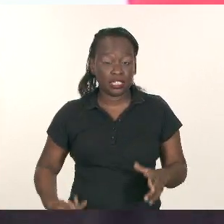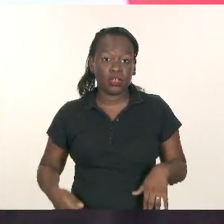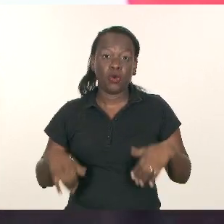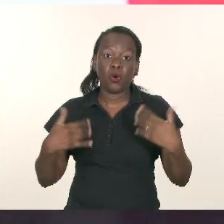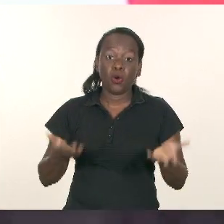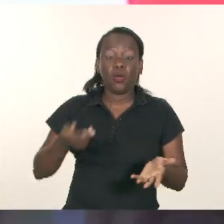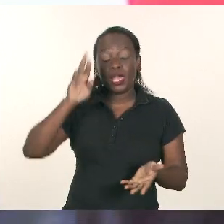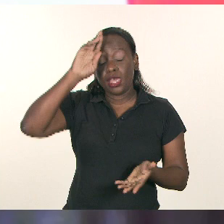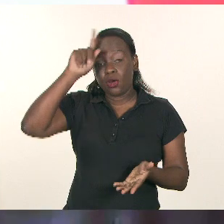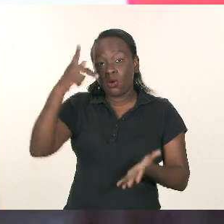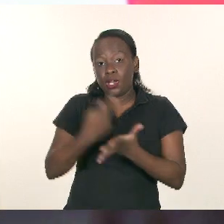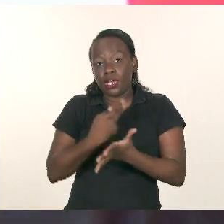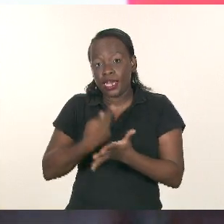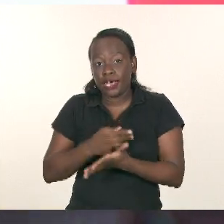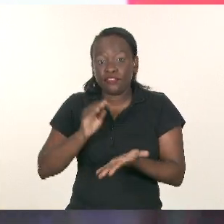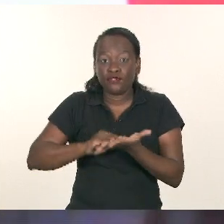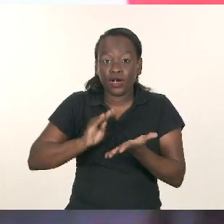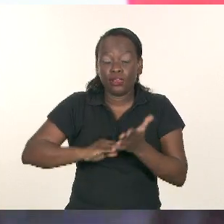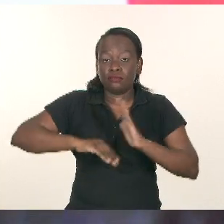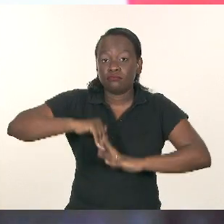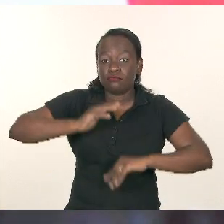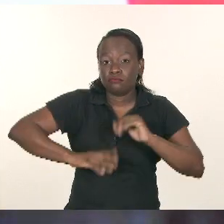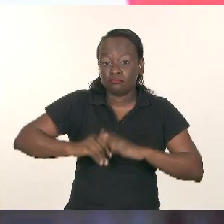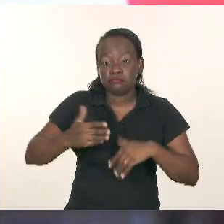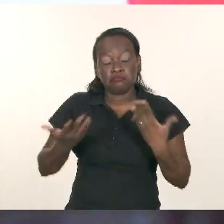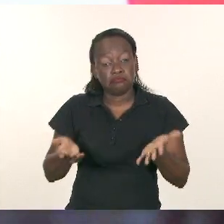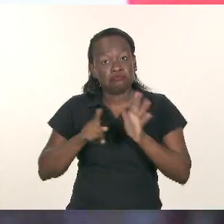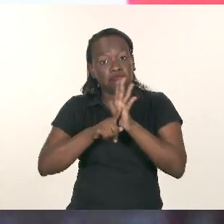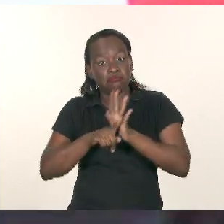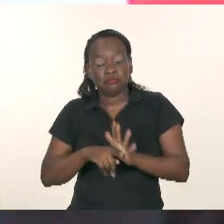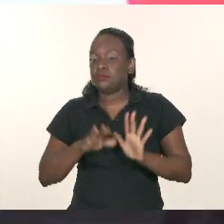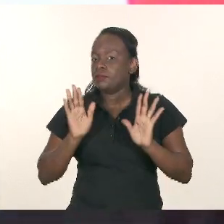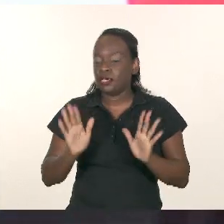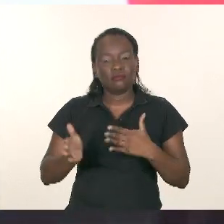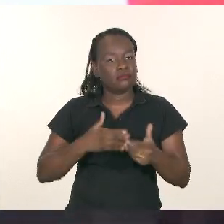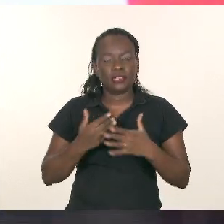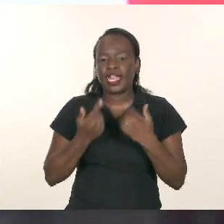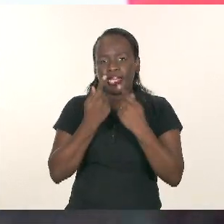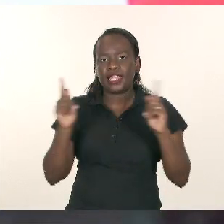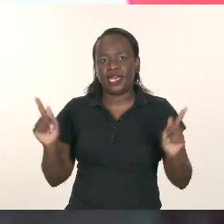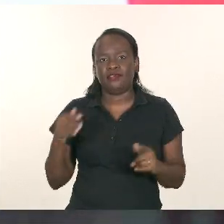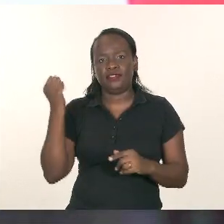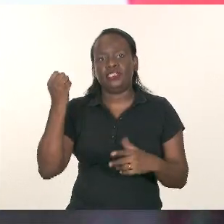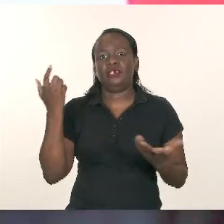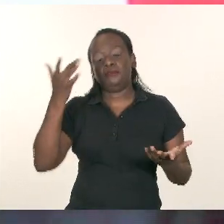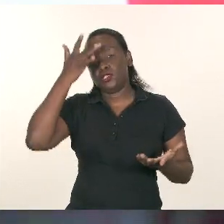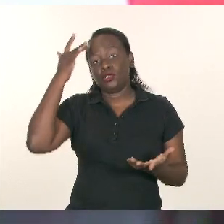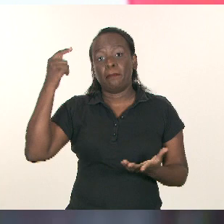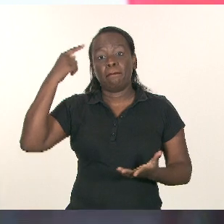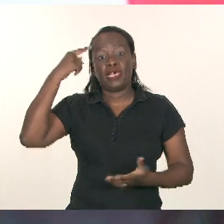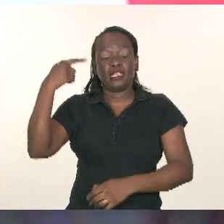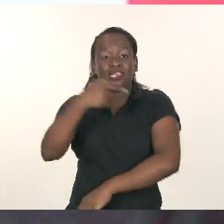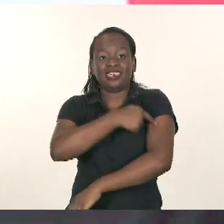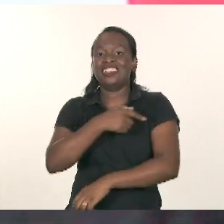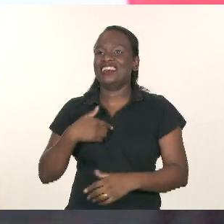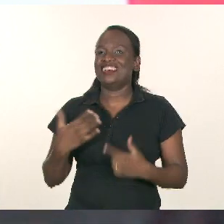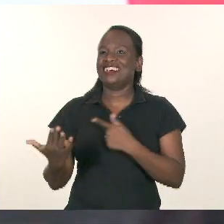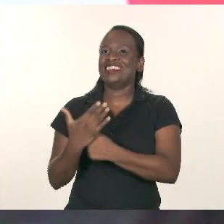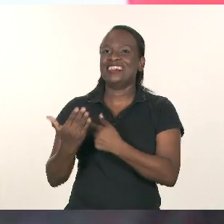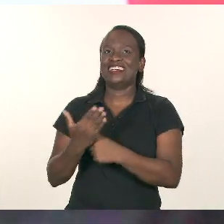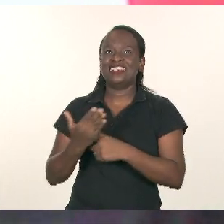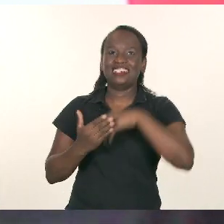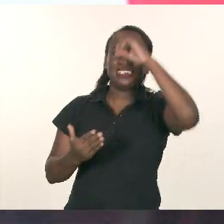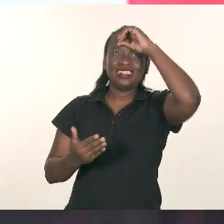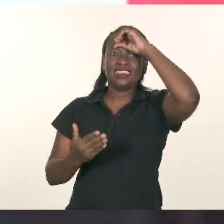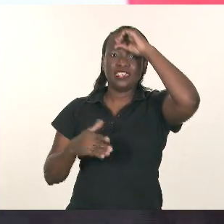por erro, né, por falta de qualificação, isso está sendo investigado, mas de qualquer forma é muito grave. Uma pessoa que acha que está imunizada e que não está, isso pode